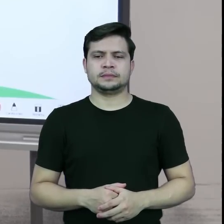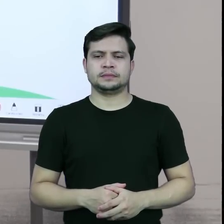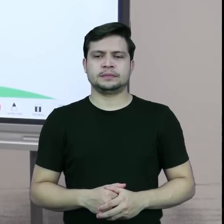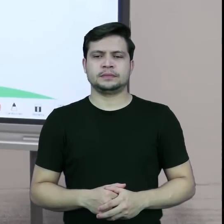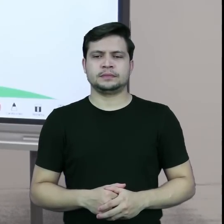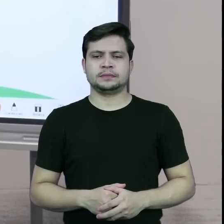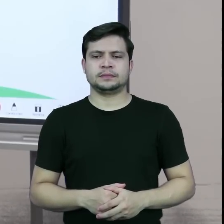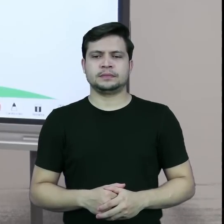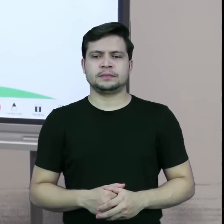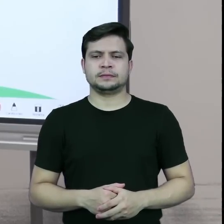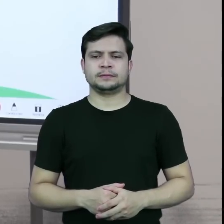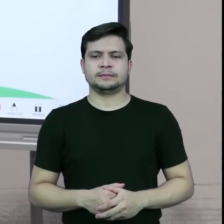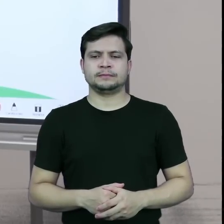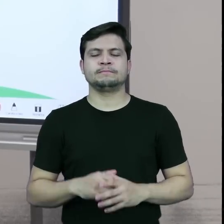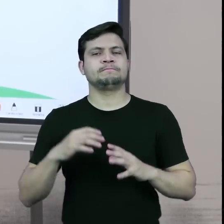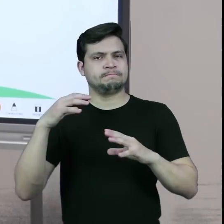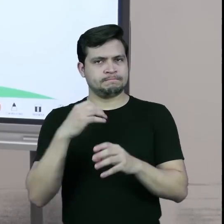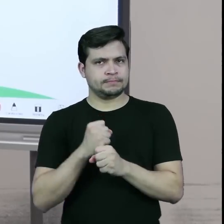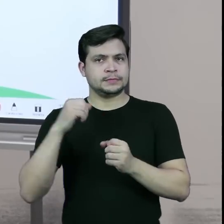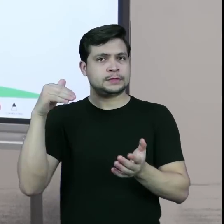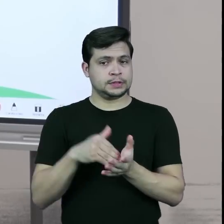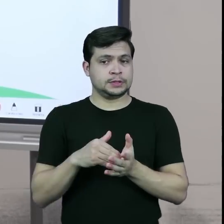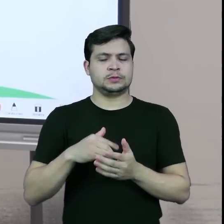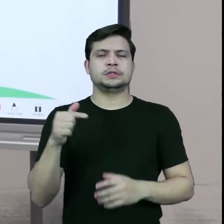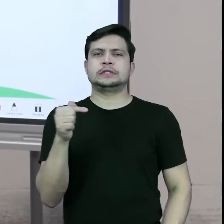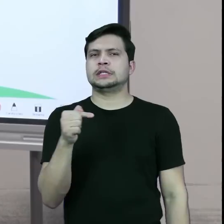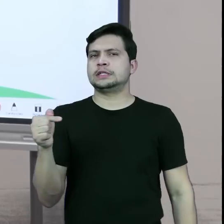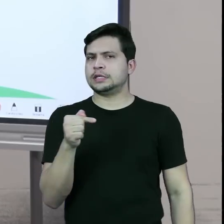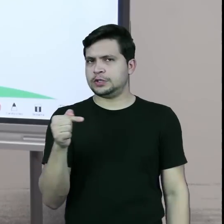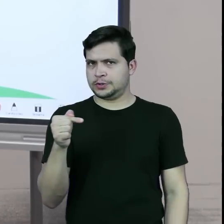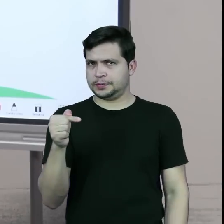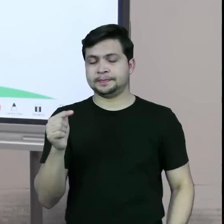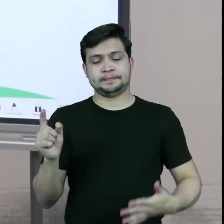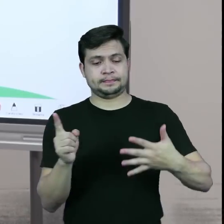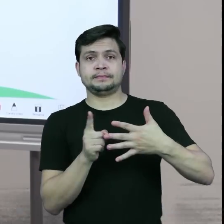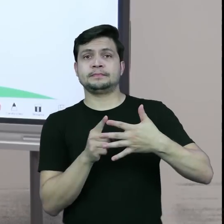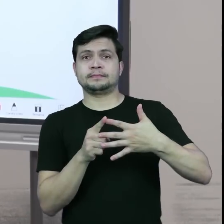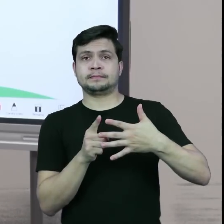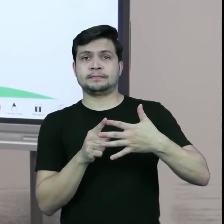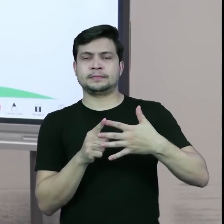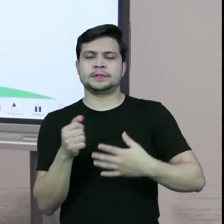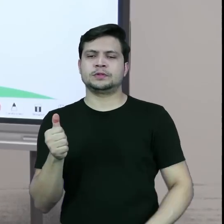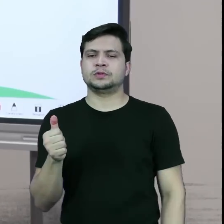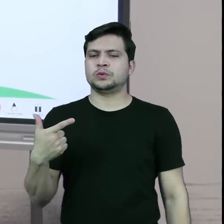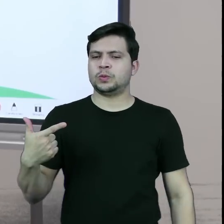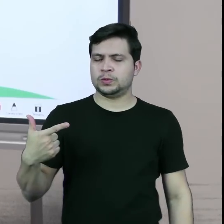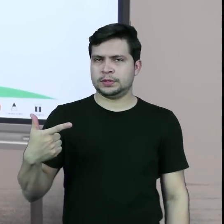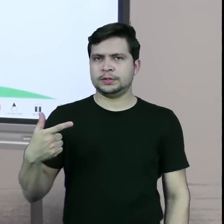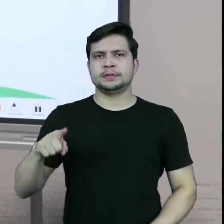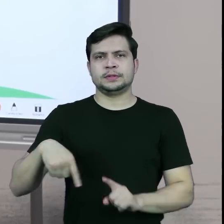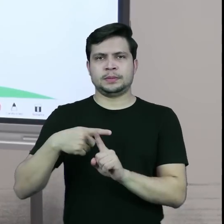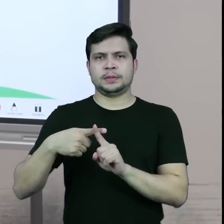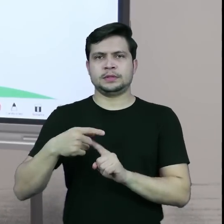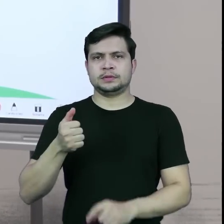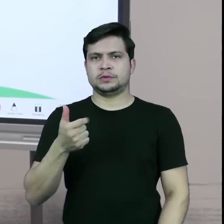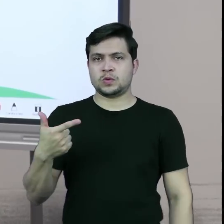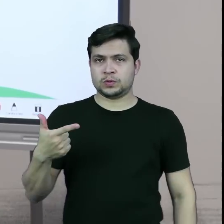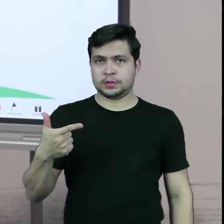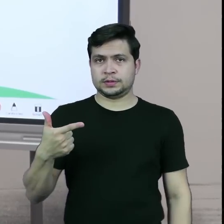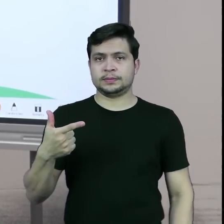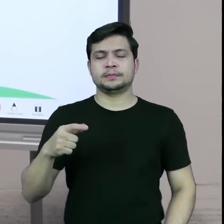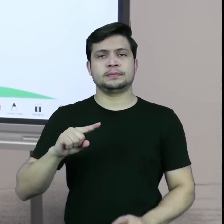5 jogadores, ao final dos 5 jogos, eles têm que atingir essa média, essa soma total de 90 pontos.